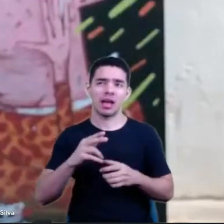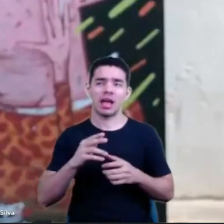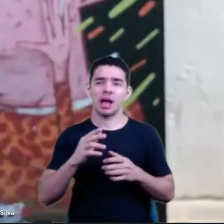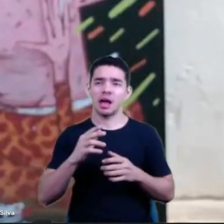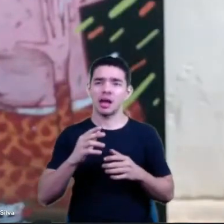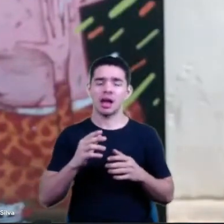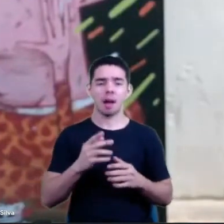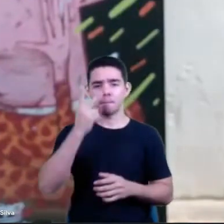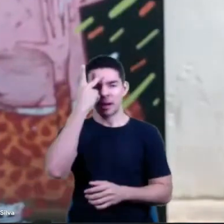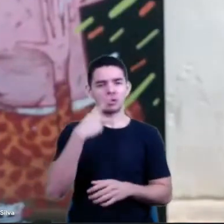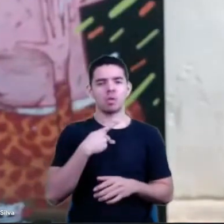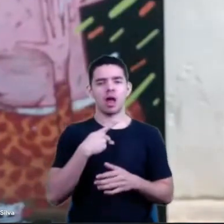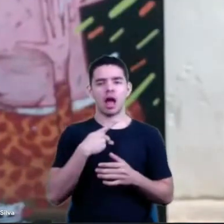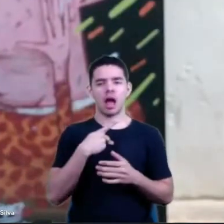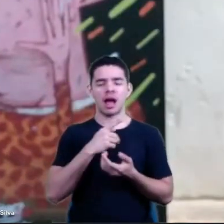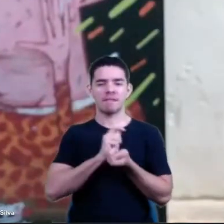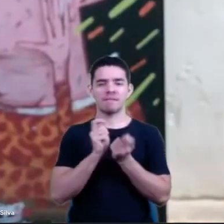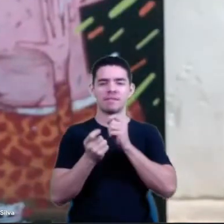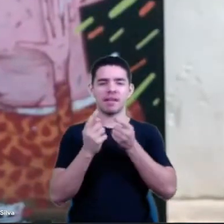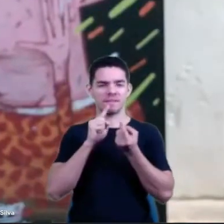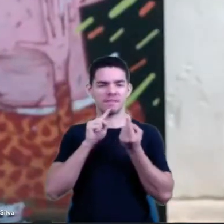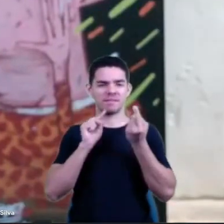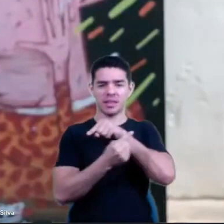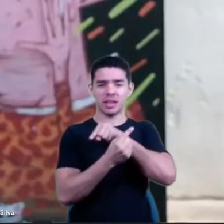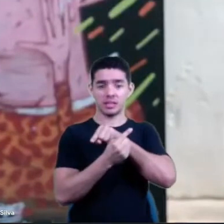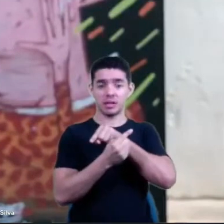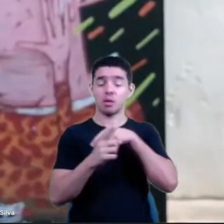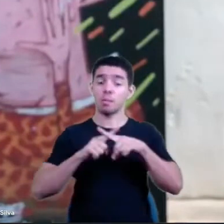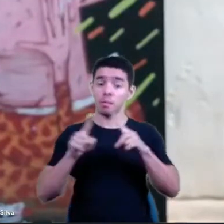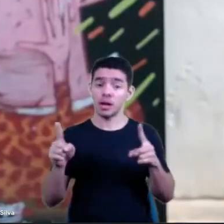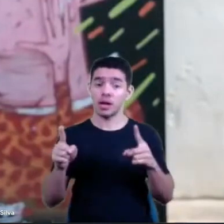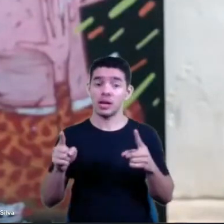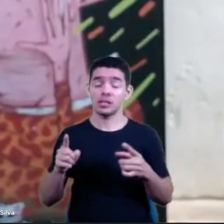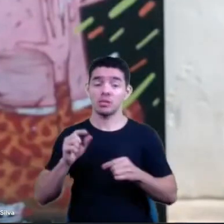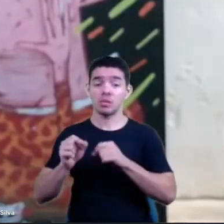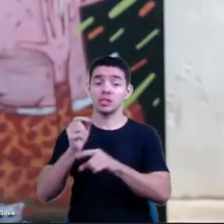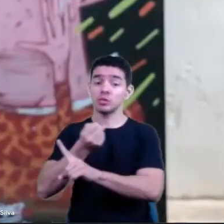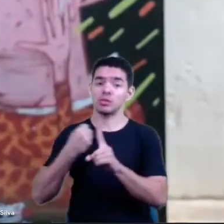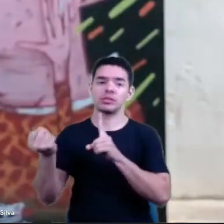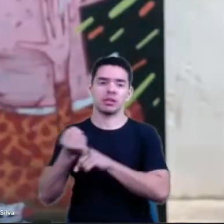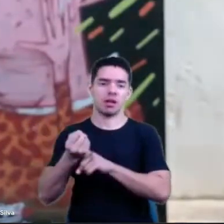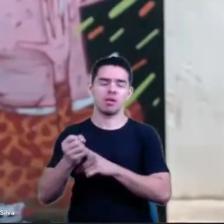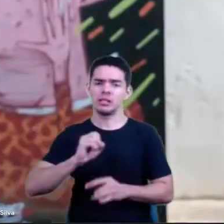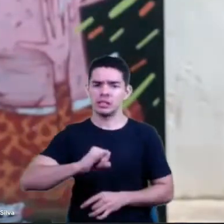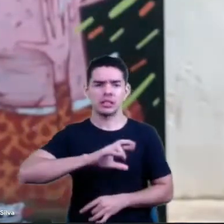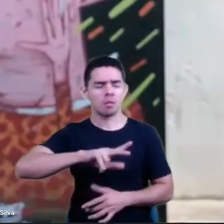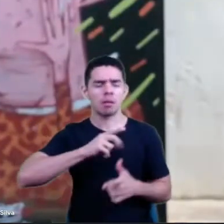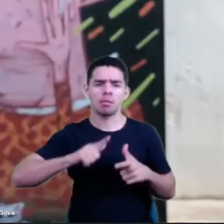pessoal e sim de um valor social. Se não fosse problemático a pessoa ser